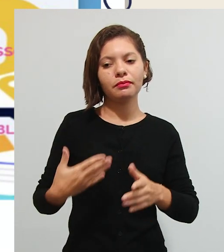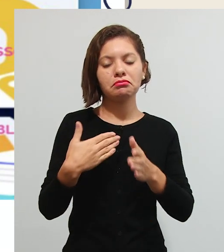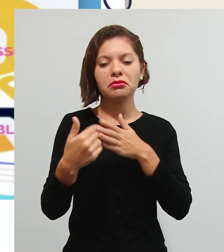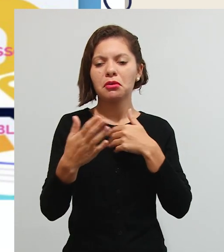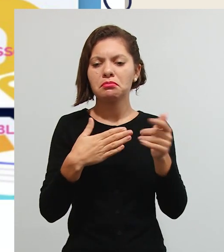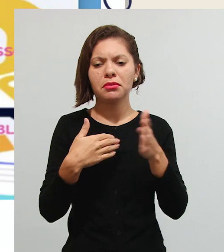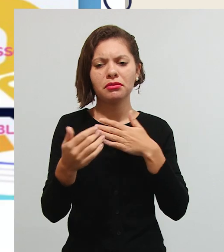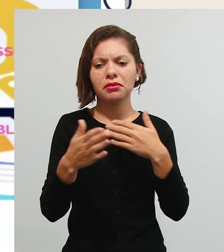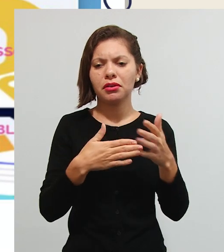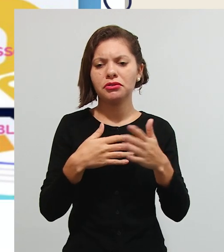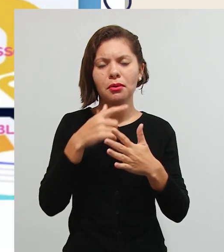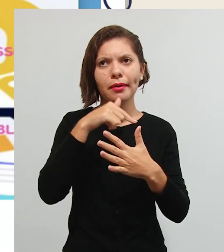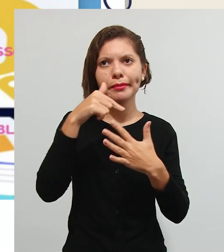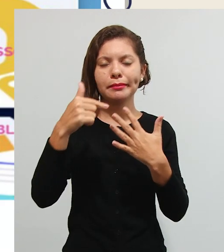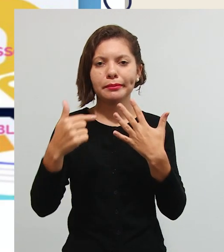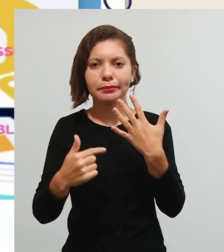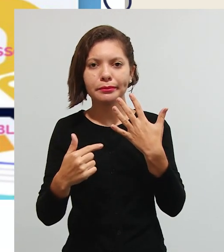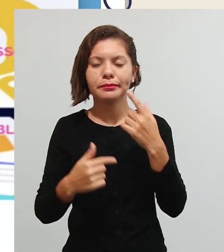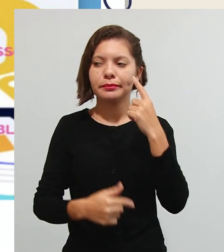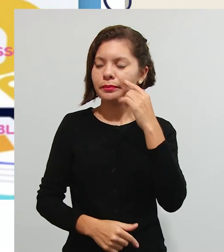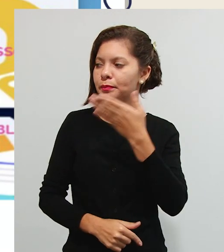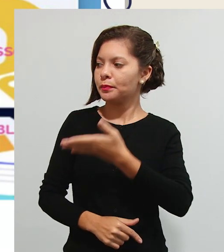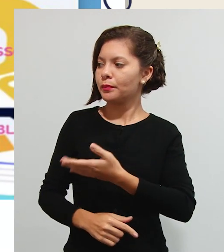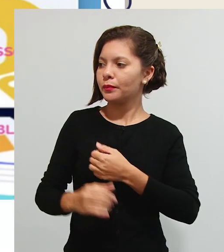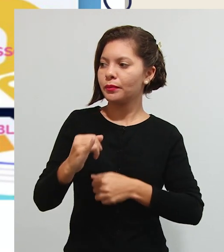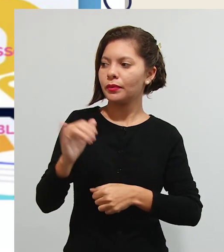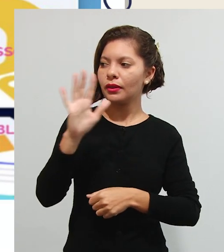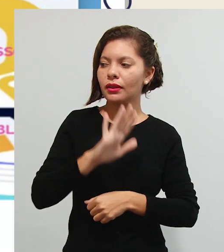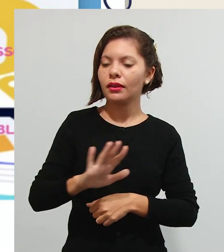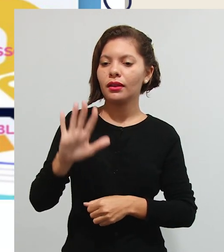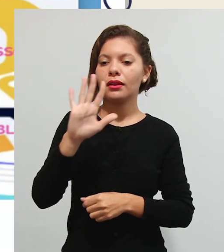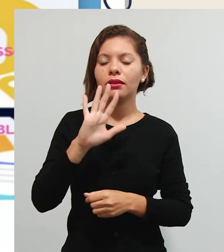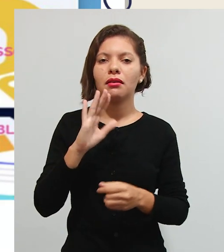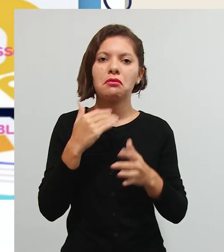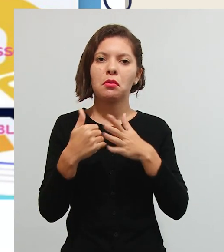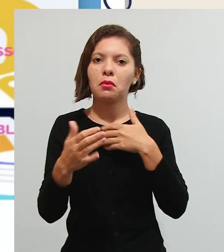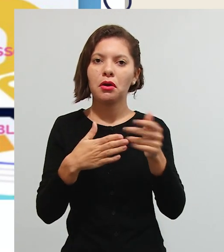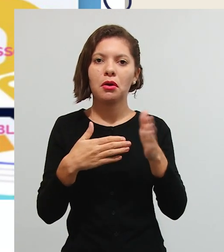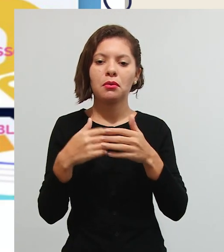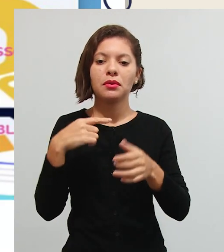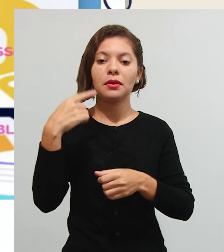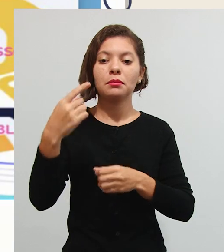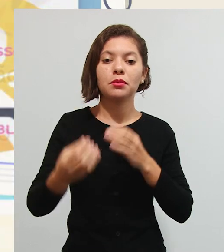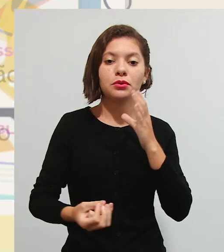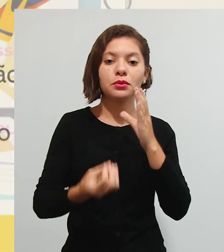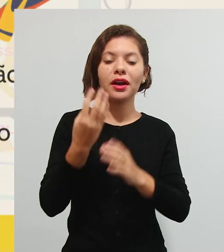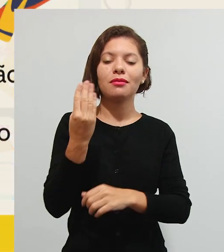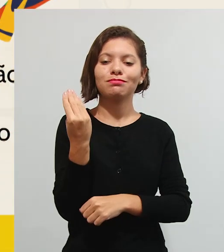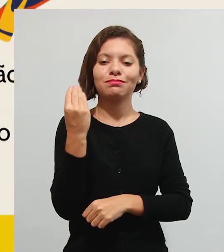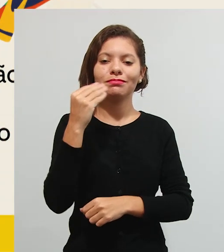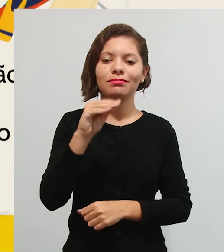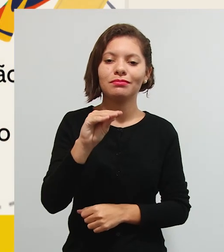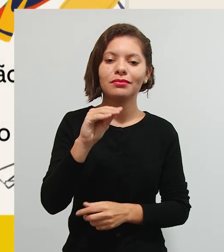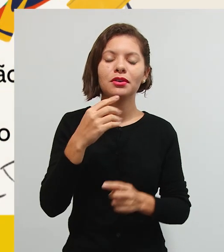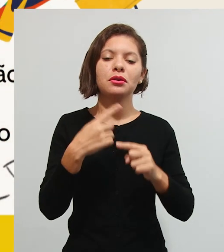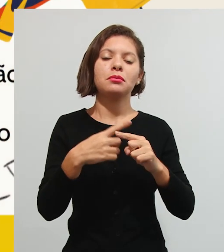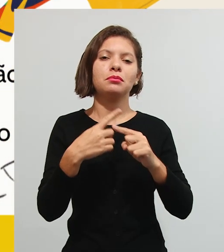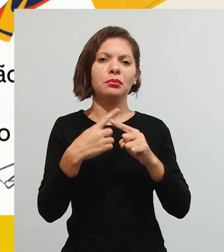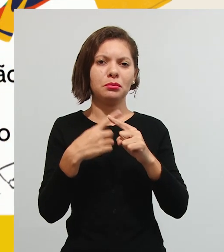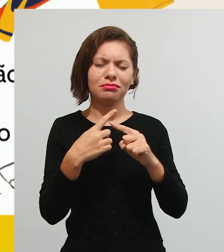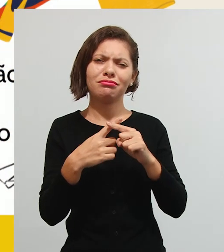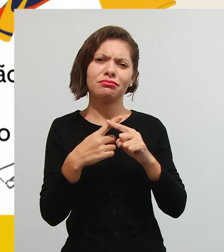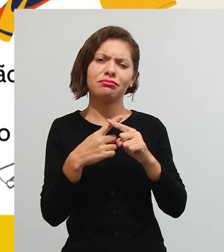pesquisa, que é o primeiro passo, né, do seu processo investigativo, né, quais as perguntas iniciais que ele